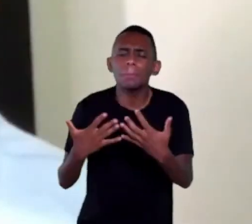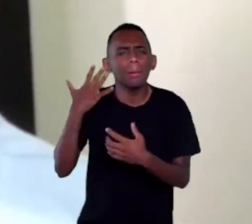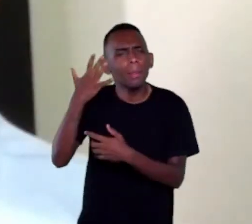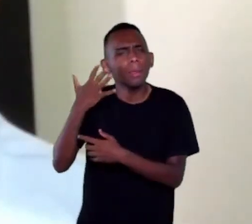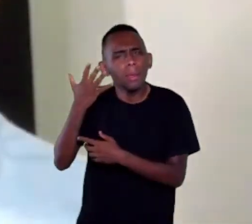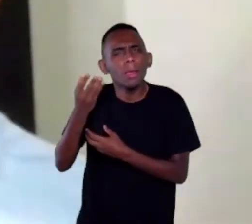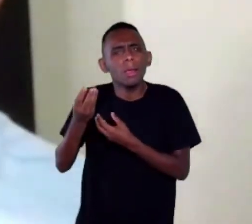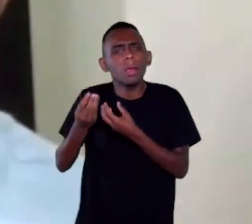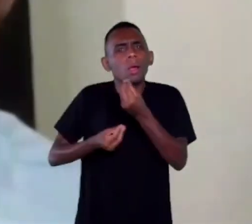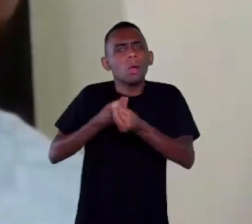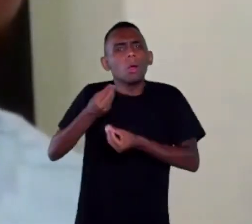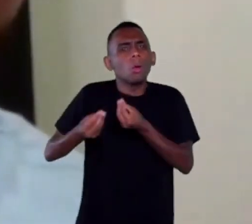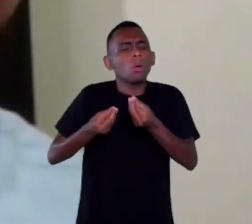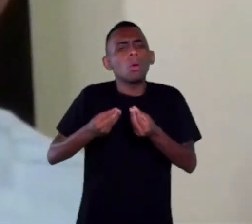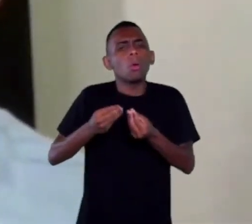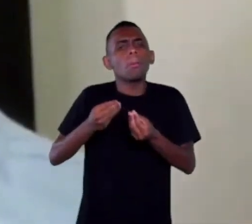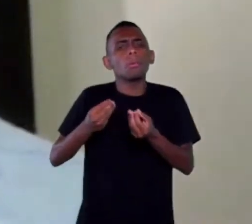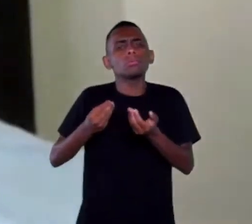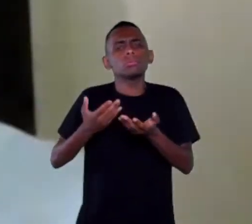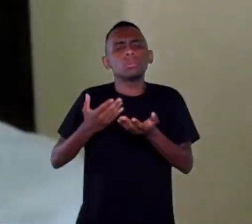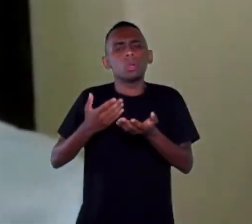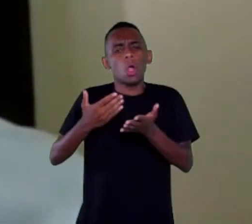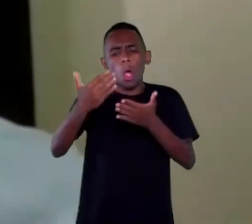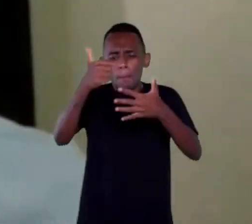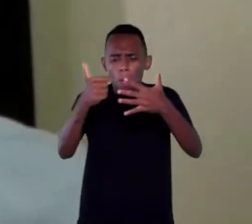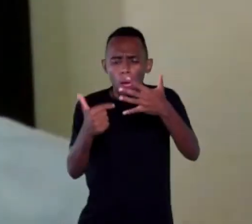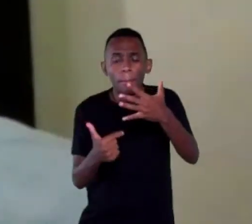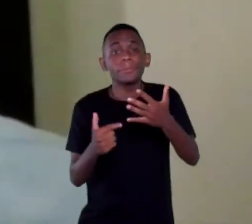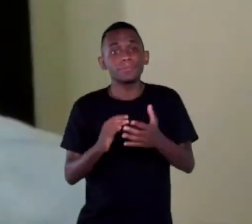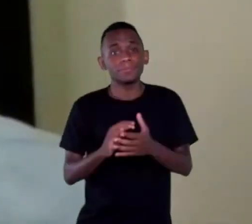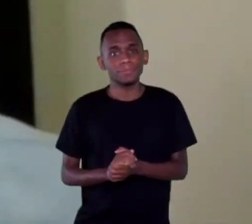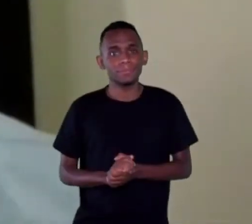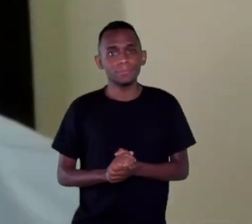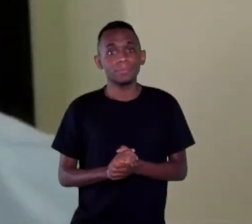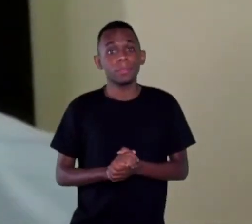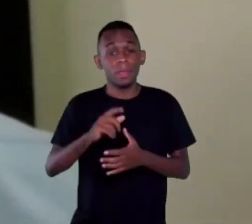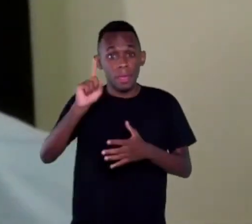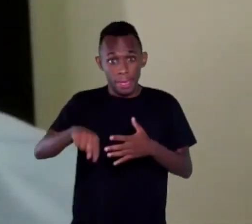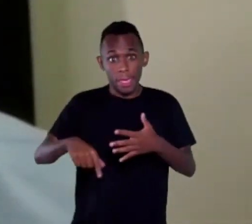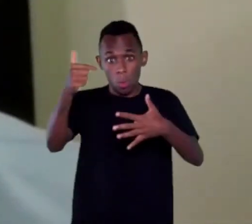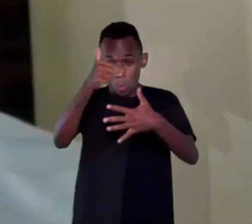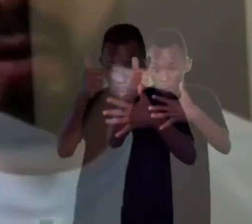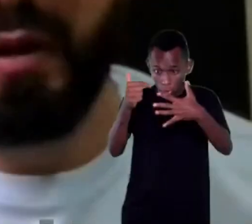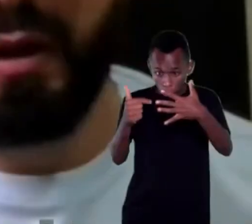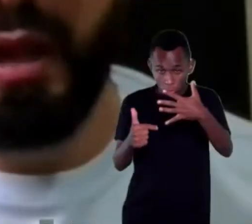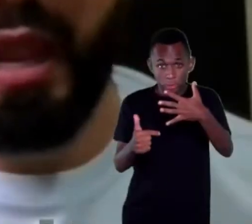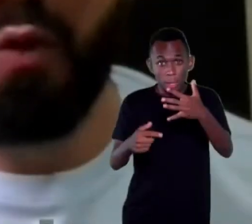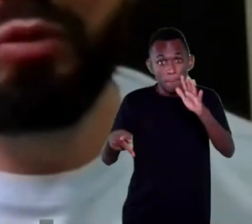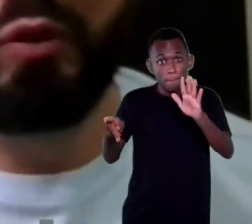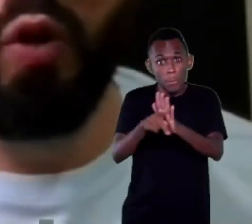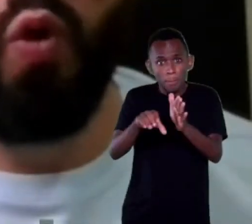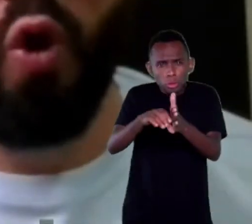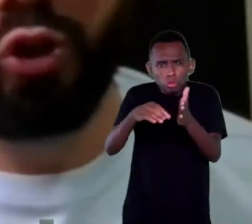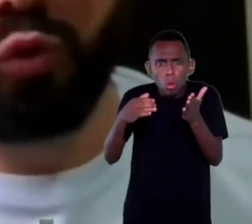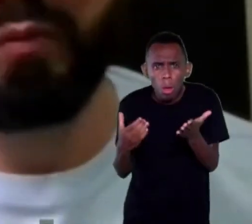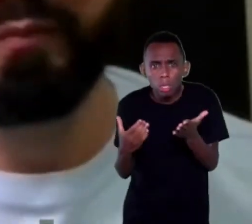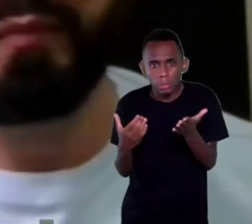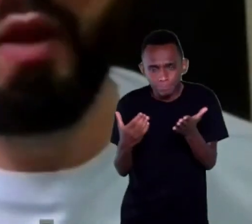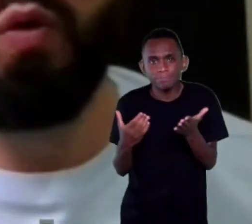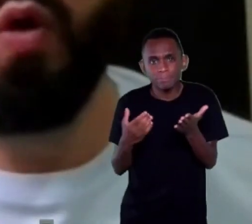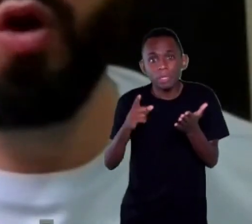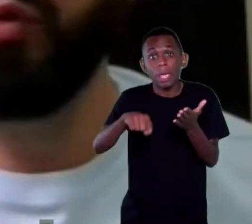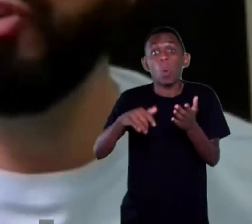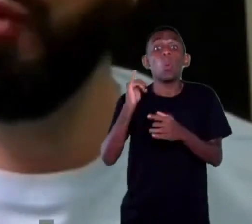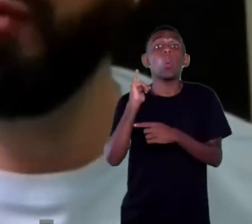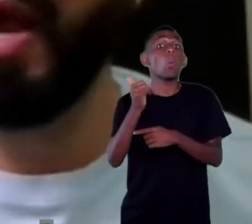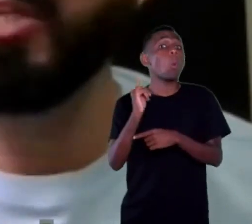livro Cartas para o Futuro. A capa tem uma pena de escrita em frente a uma montanha congelada sob um céu noturno.